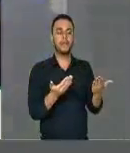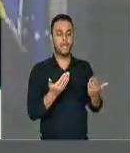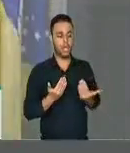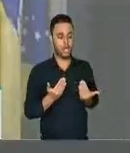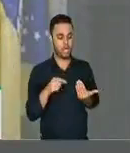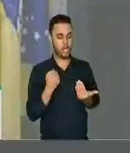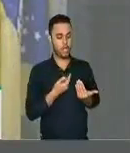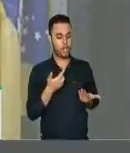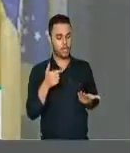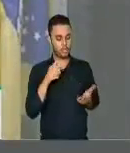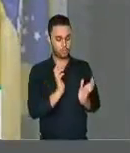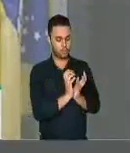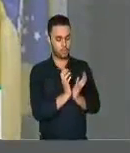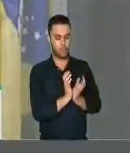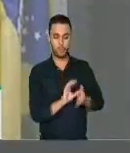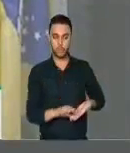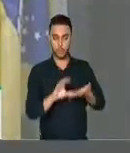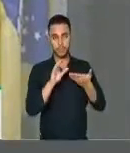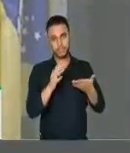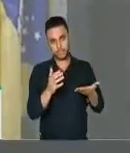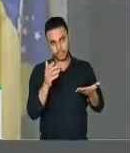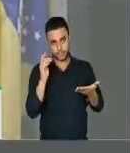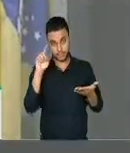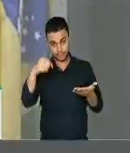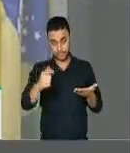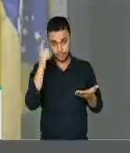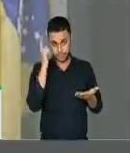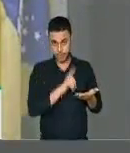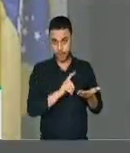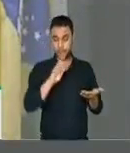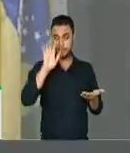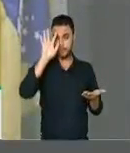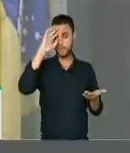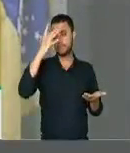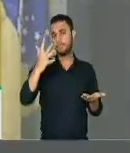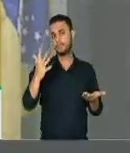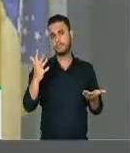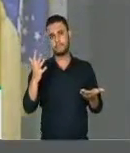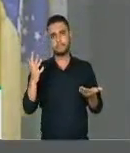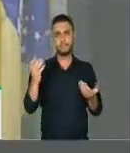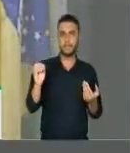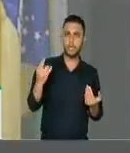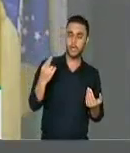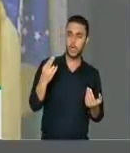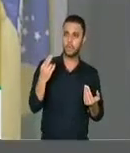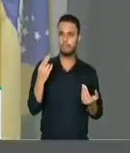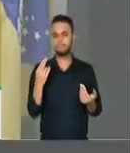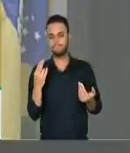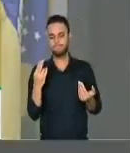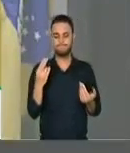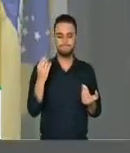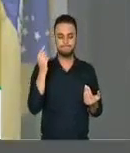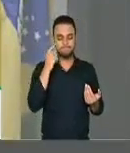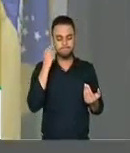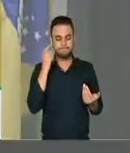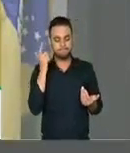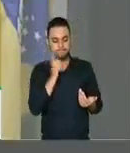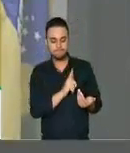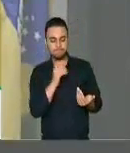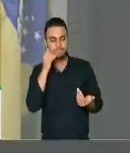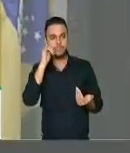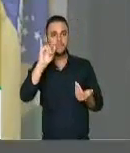enquanto comissão para que nós possamos tomar e adotar as medidas necessárias de prevenção e também